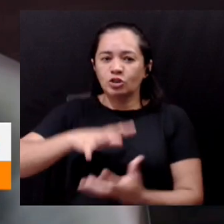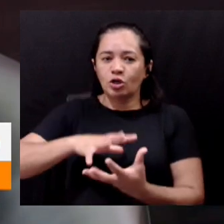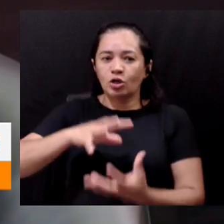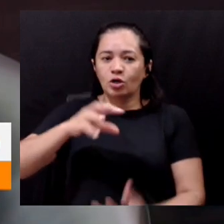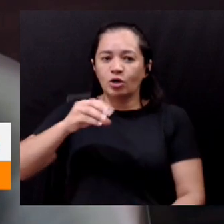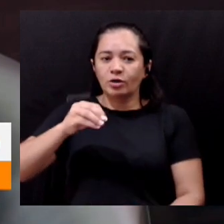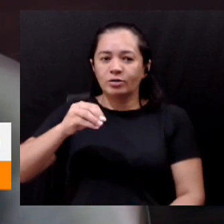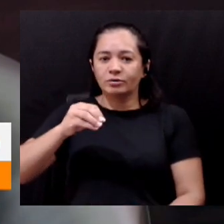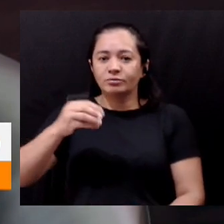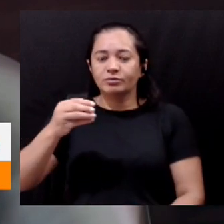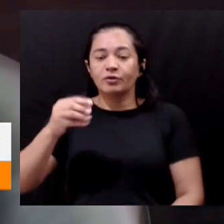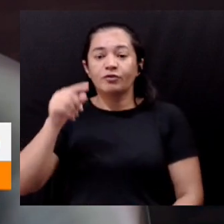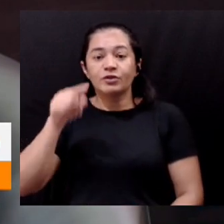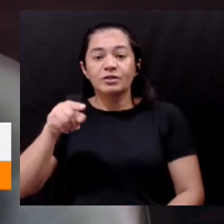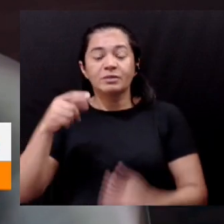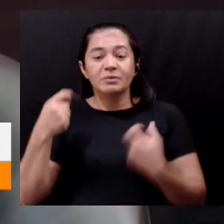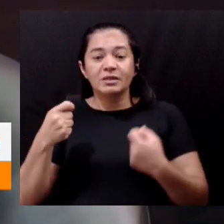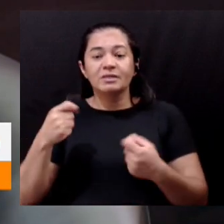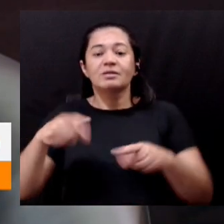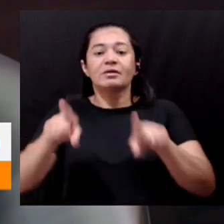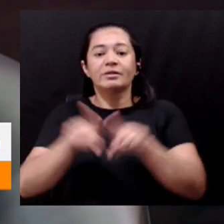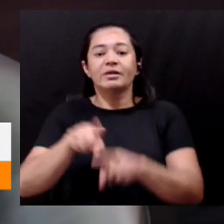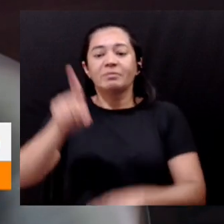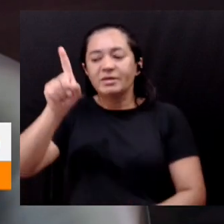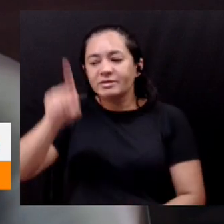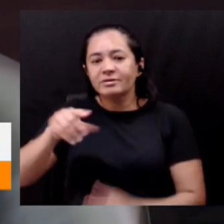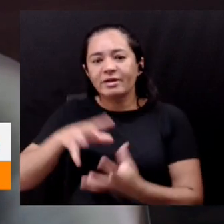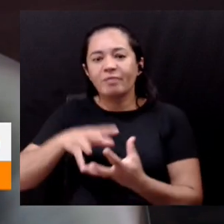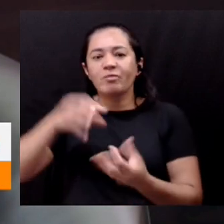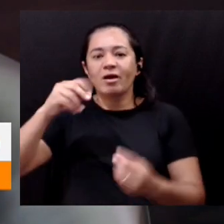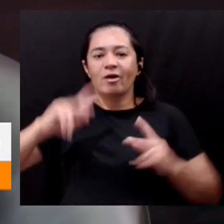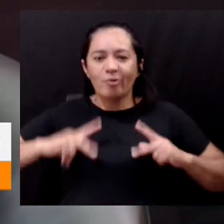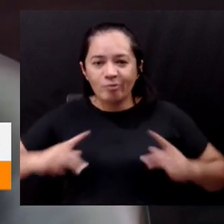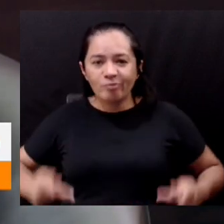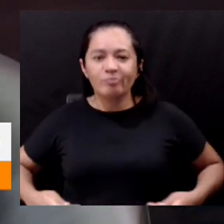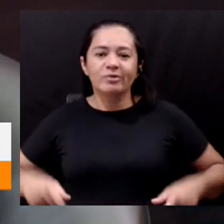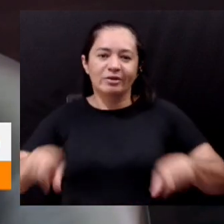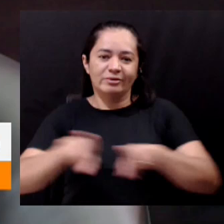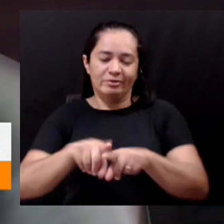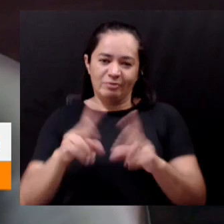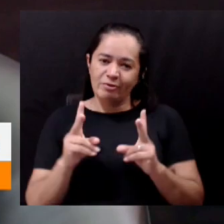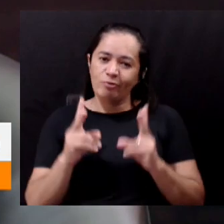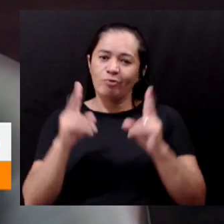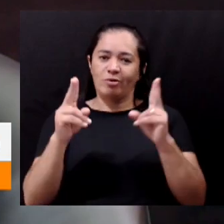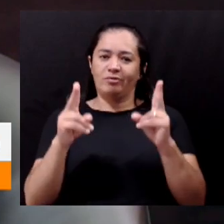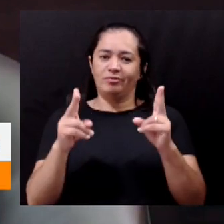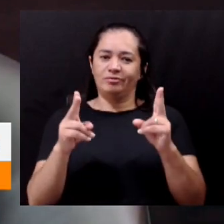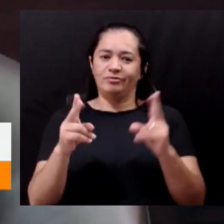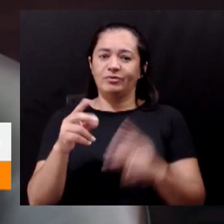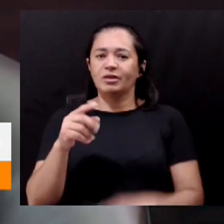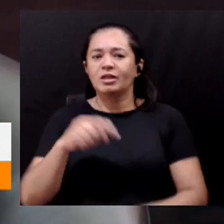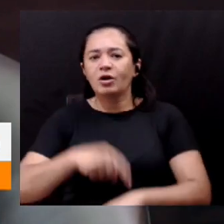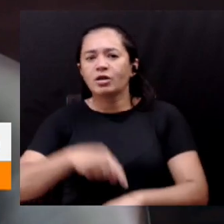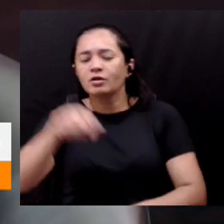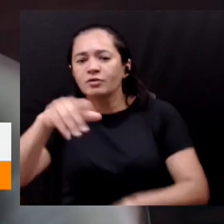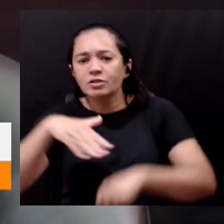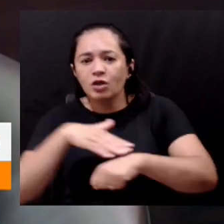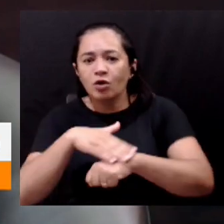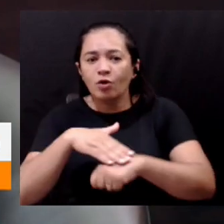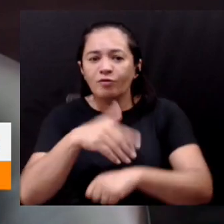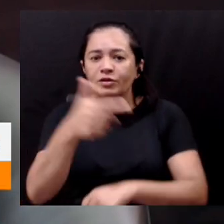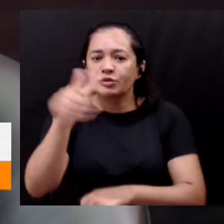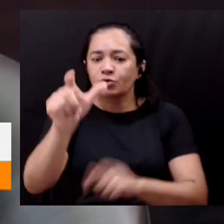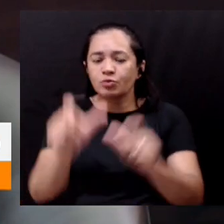E trazendo para o poder, quando você conversar com outra pessoa, quando tiver o poder